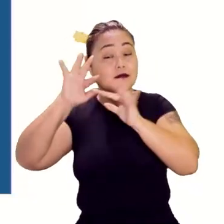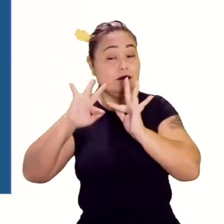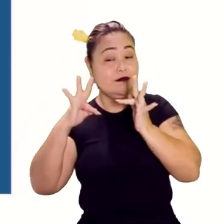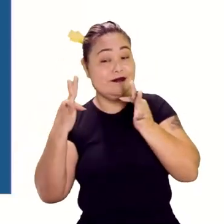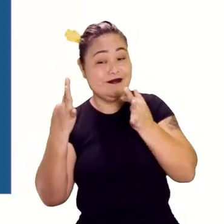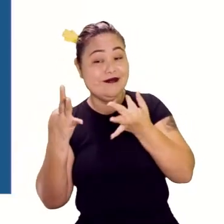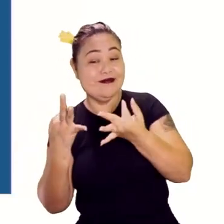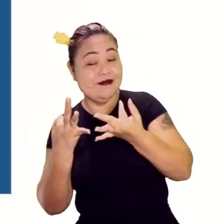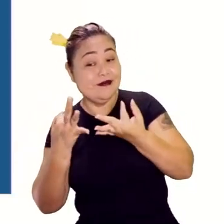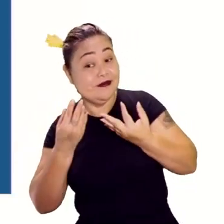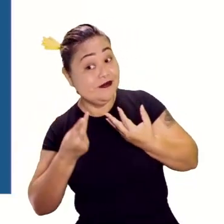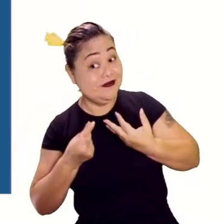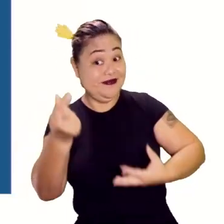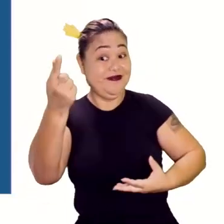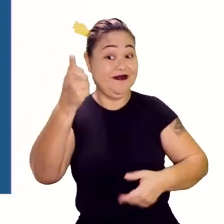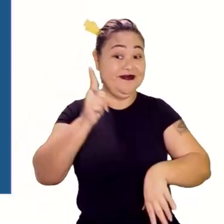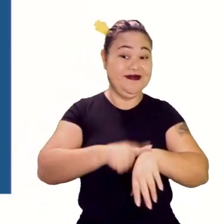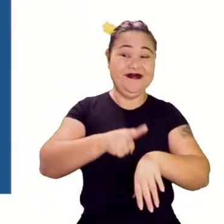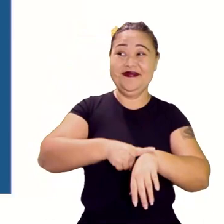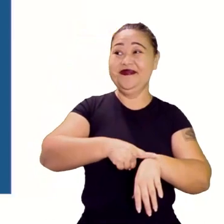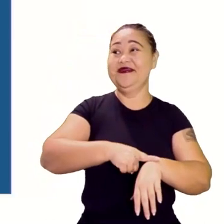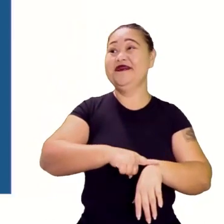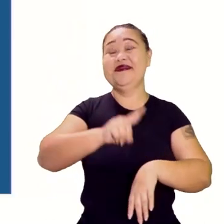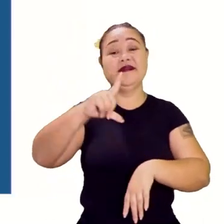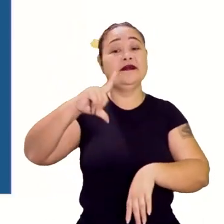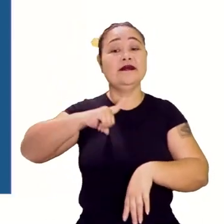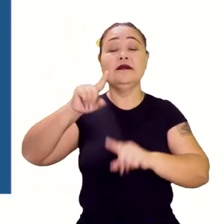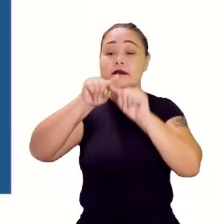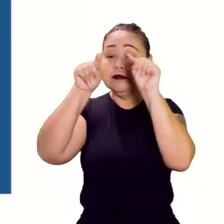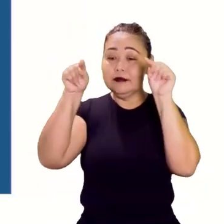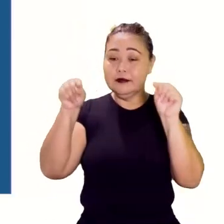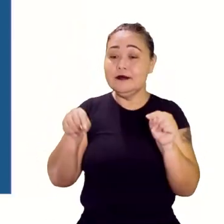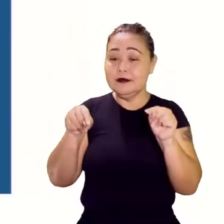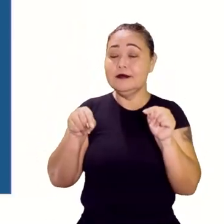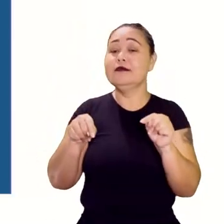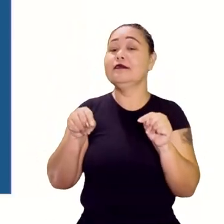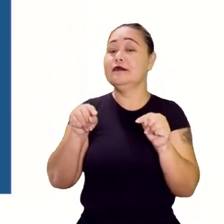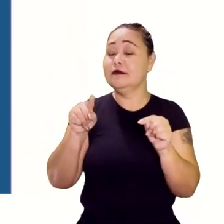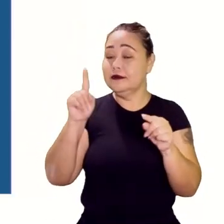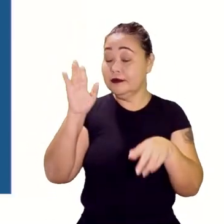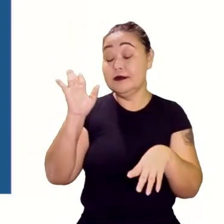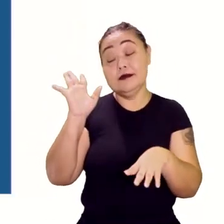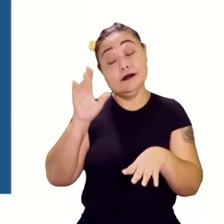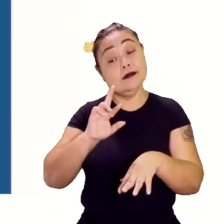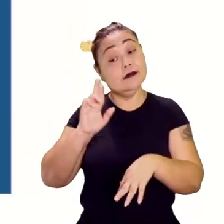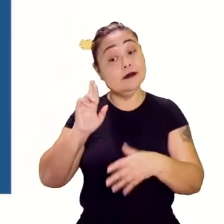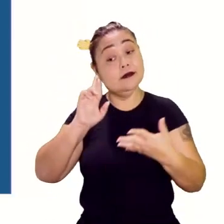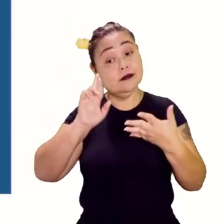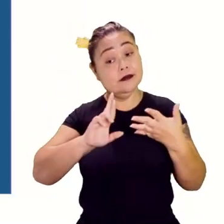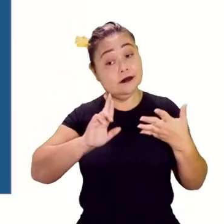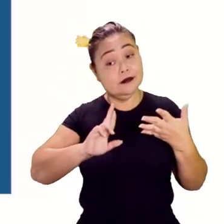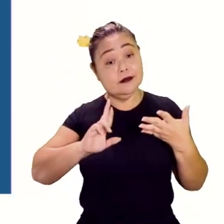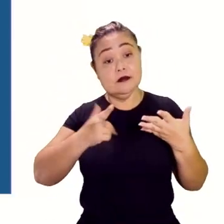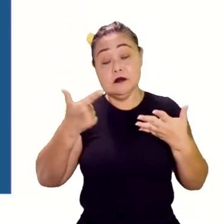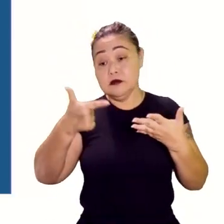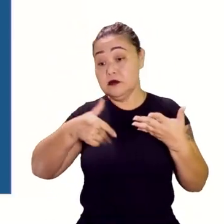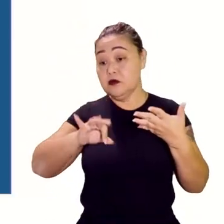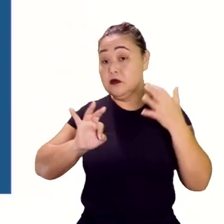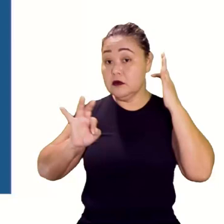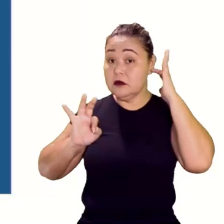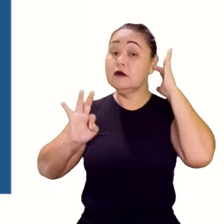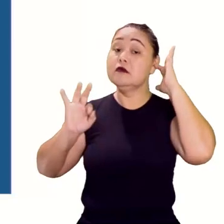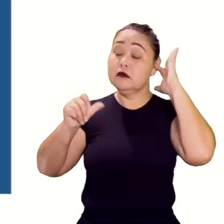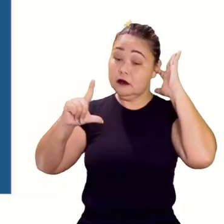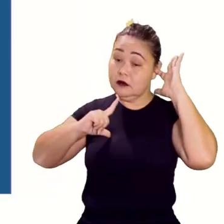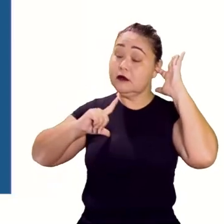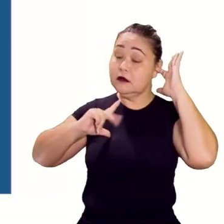O parêntese é bem engraçado. O parêntese foi embora antes do tempo, né? Tem que ter um parênteses aí, senão vai ficar bem diferente a resposta e não tem no gabarito aqui. Pronto, tá?